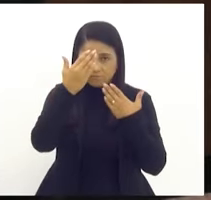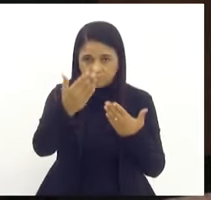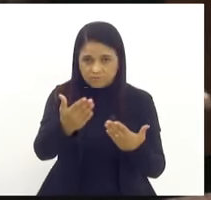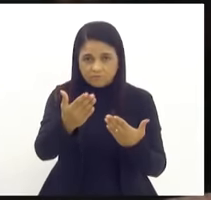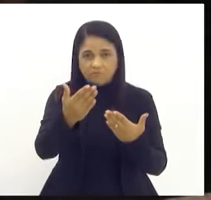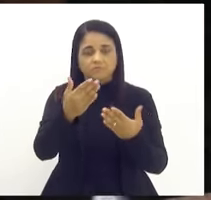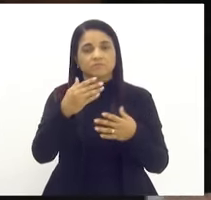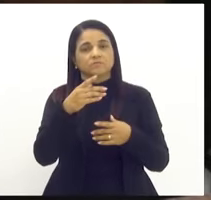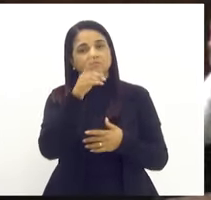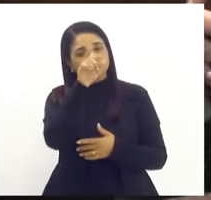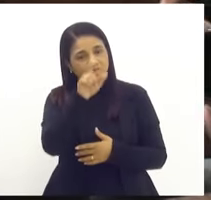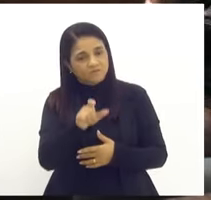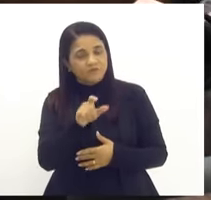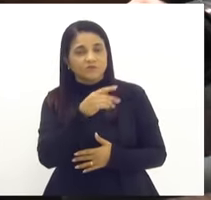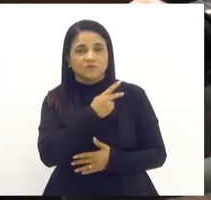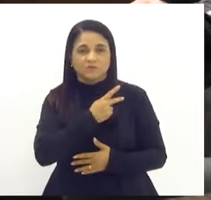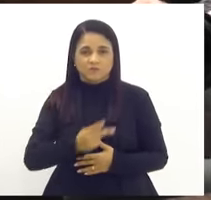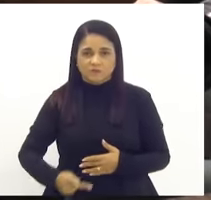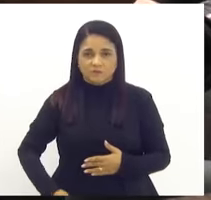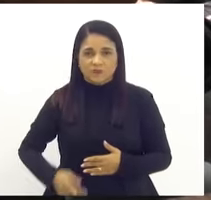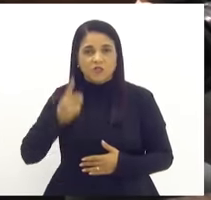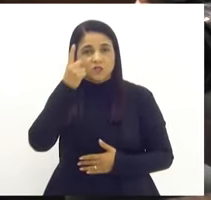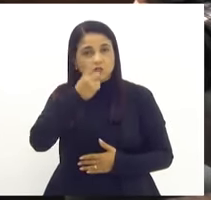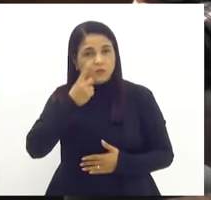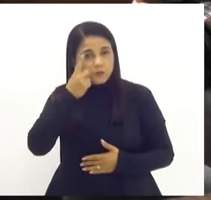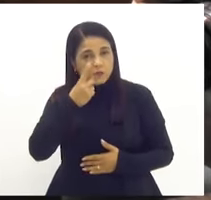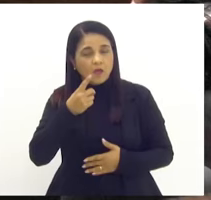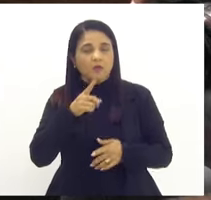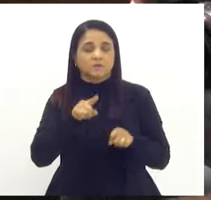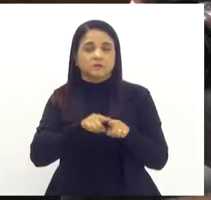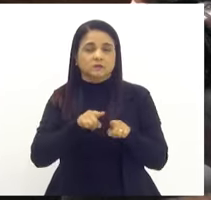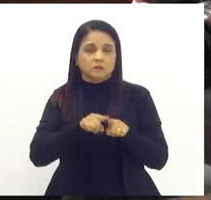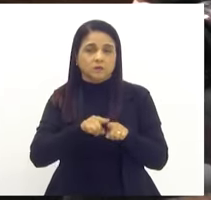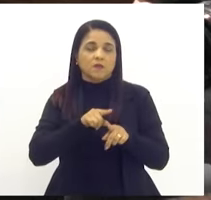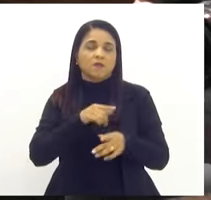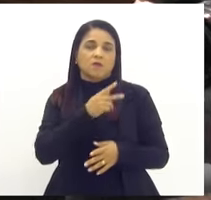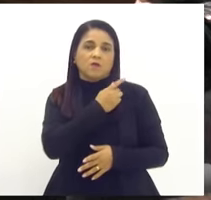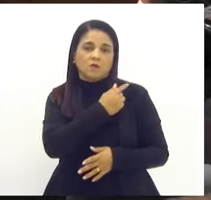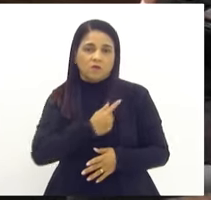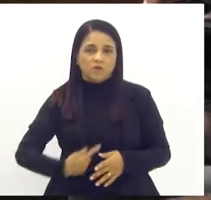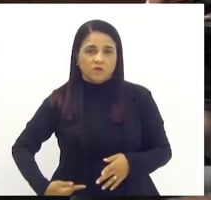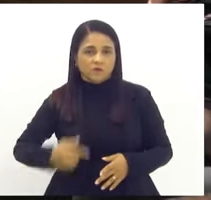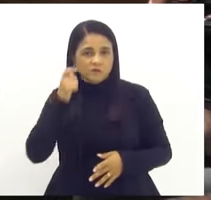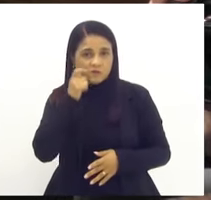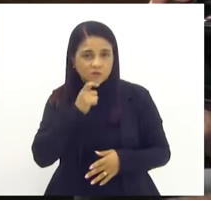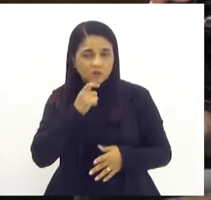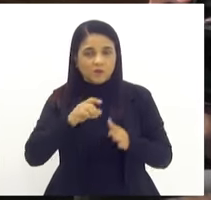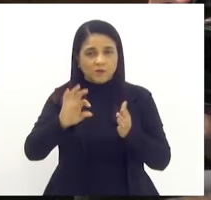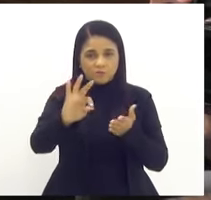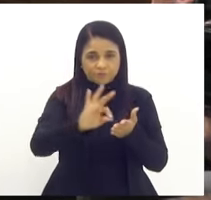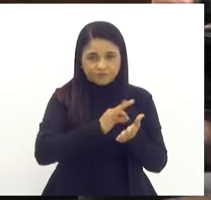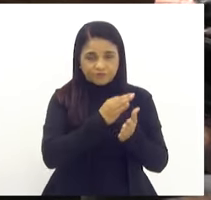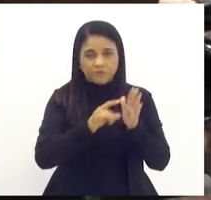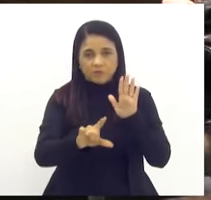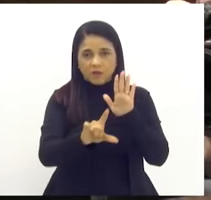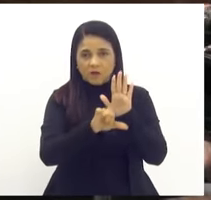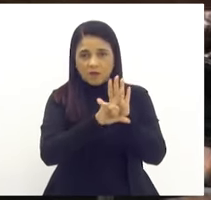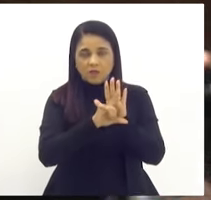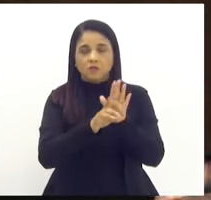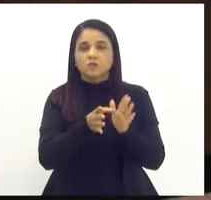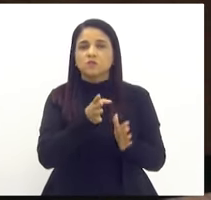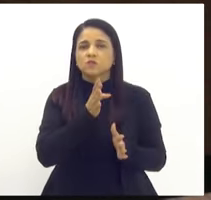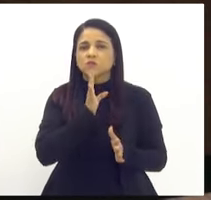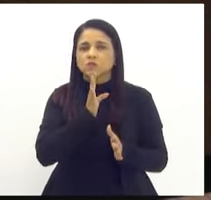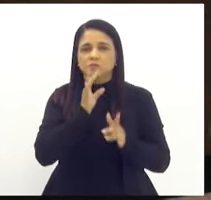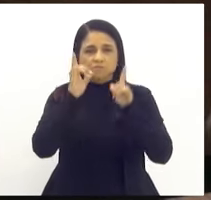vossa excelência todos os deputados ao Governador Cláudio Castro pela sanção da Lei do Reconhecimento